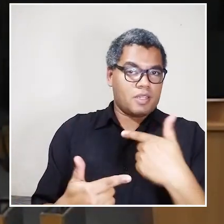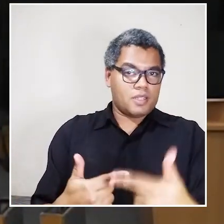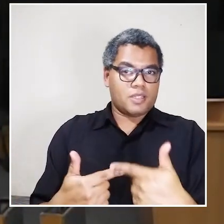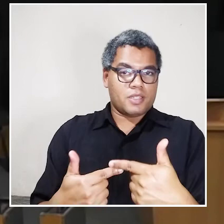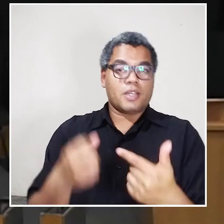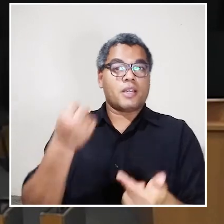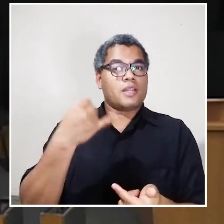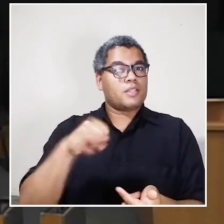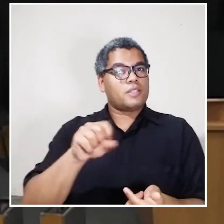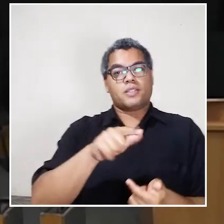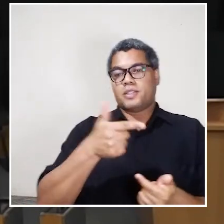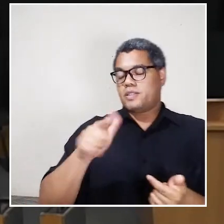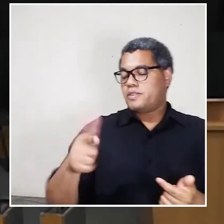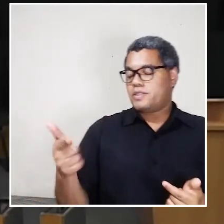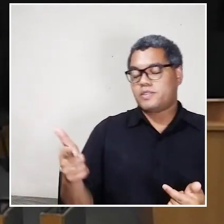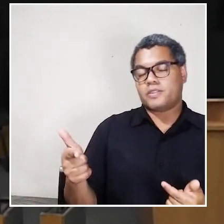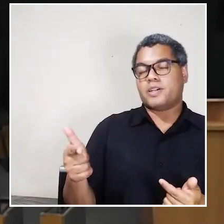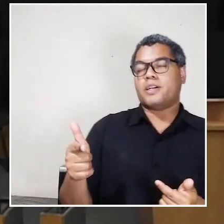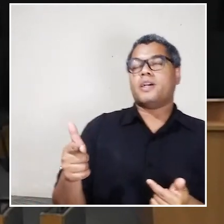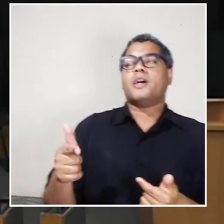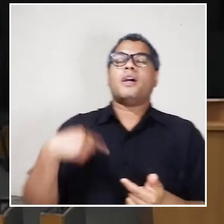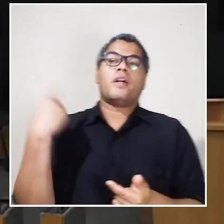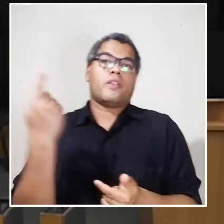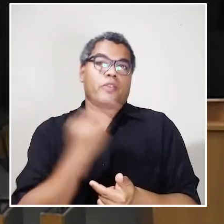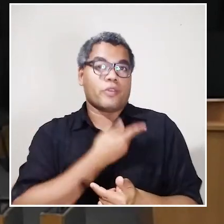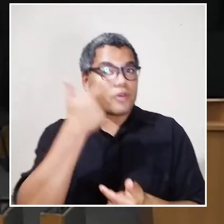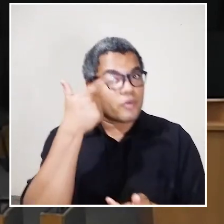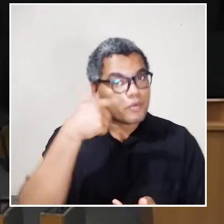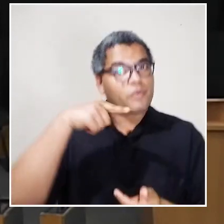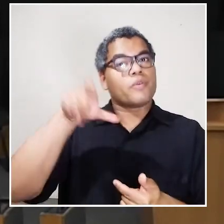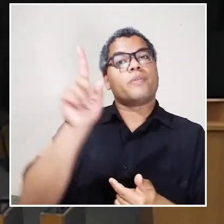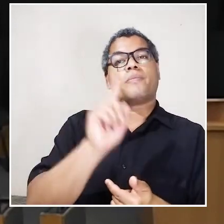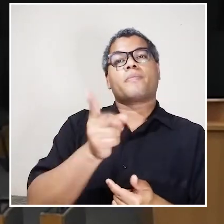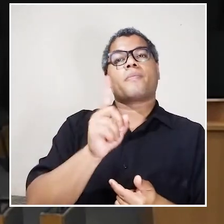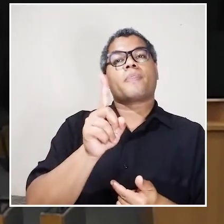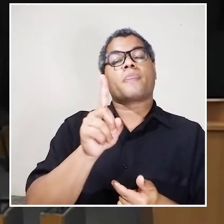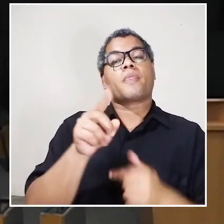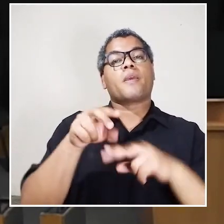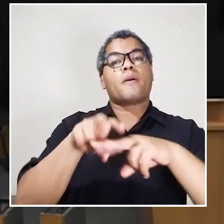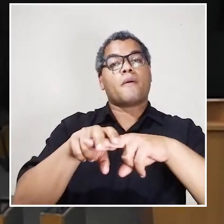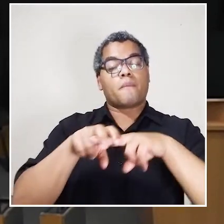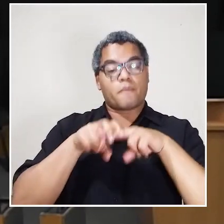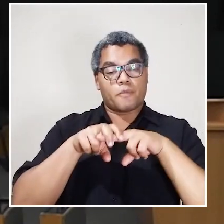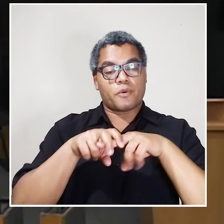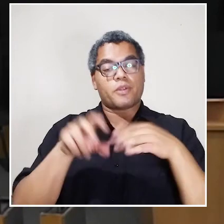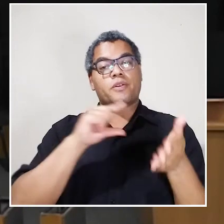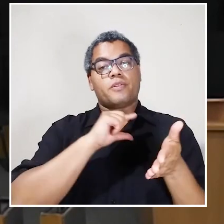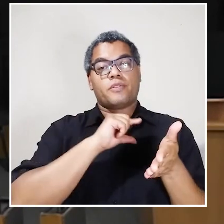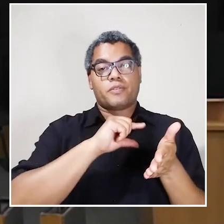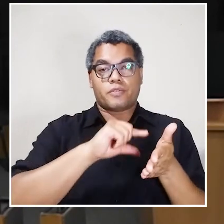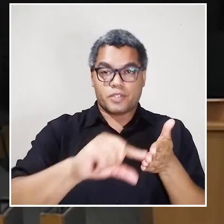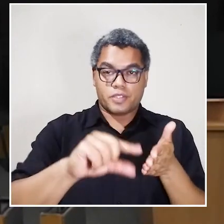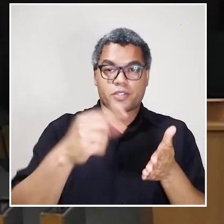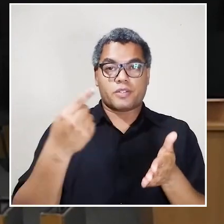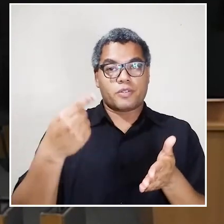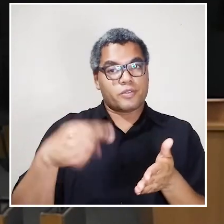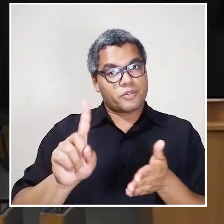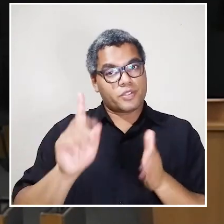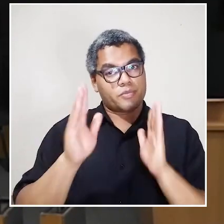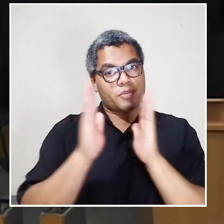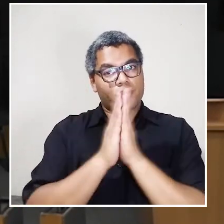essa obra em hipótese alguma. Por isso, o versículo derradeiro da oração de Daniel